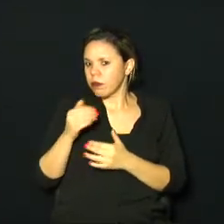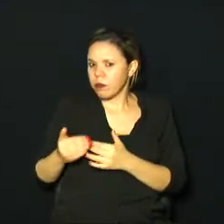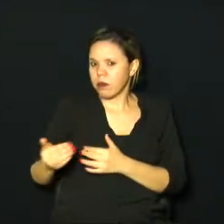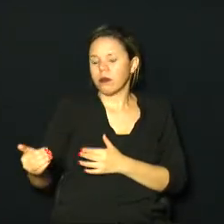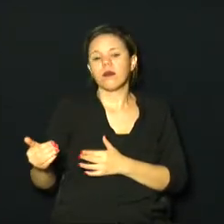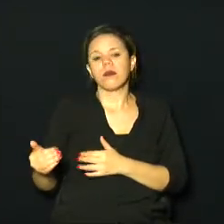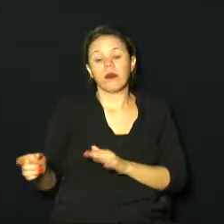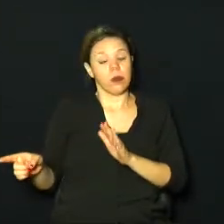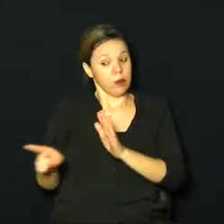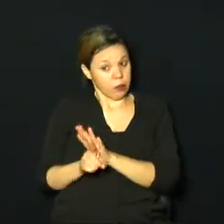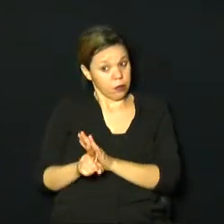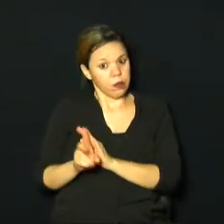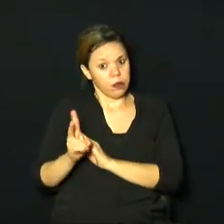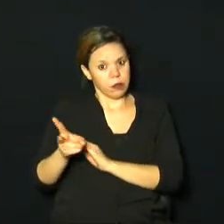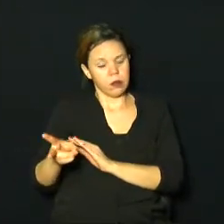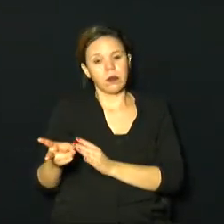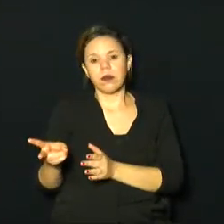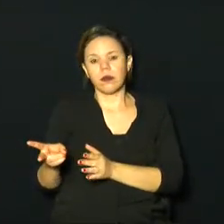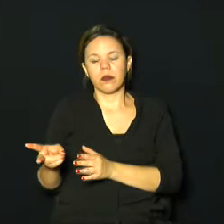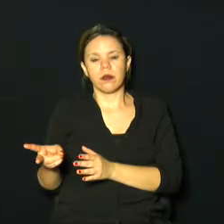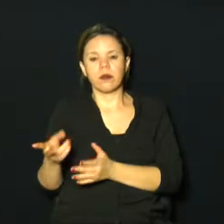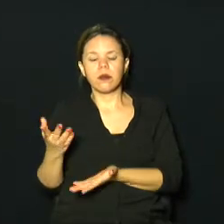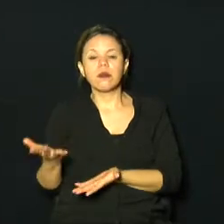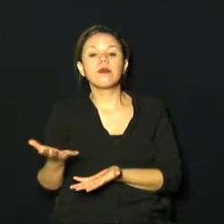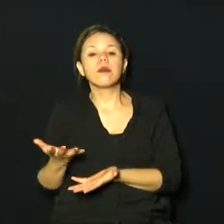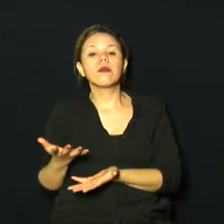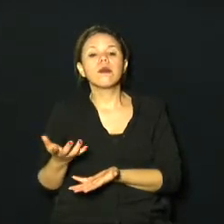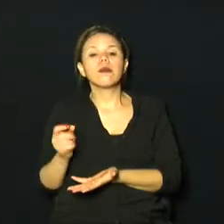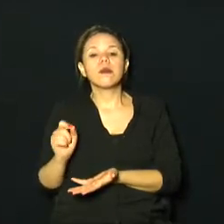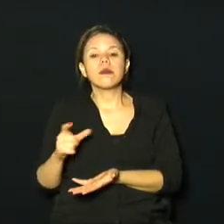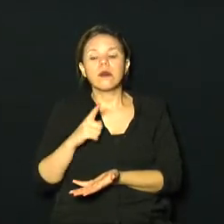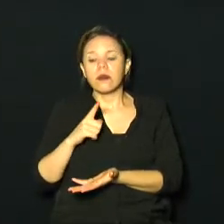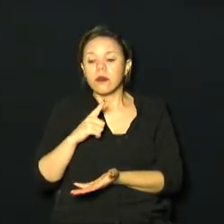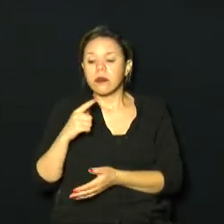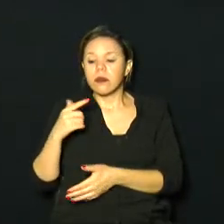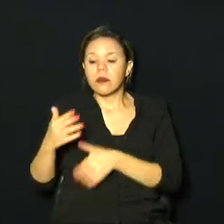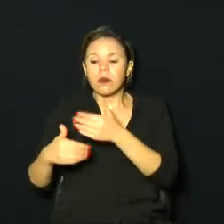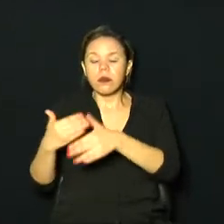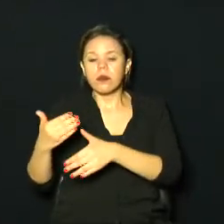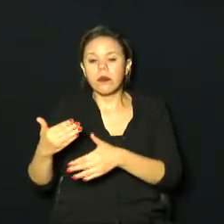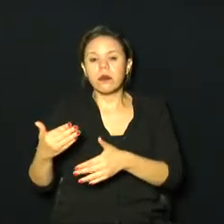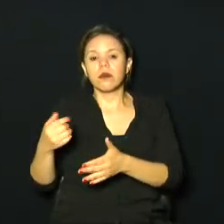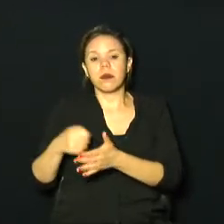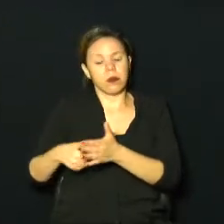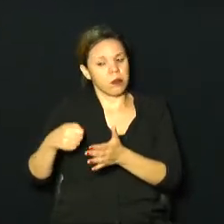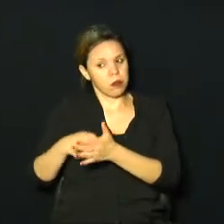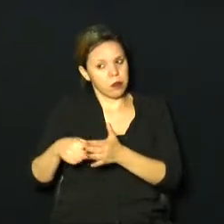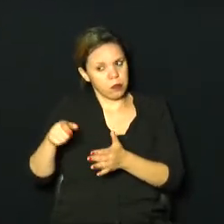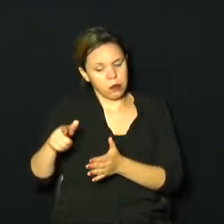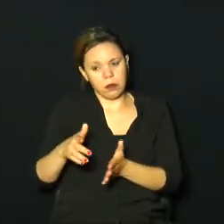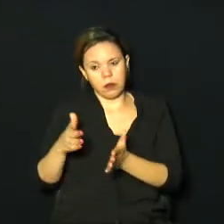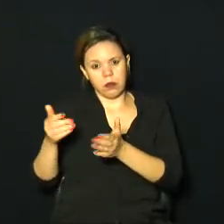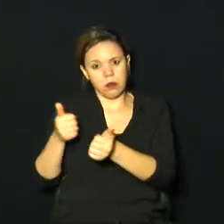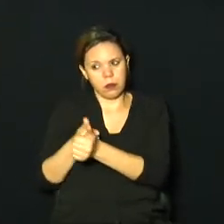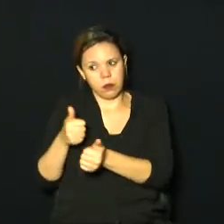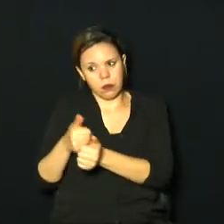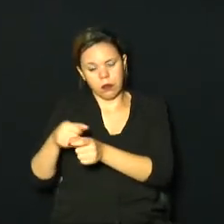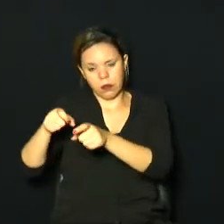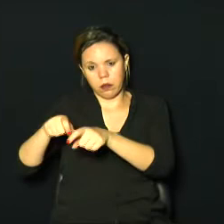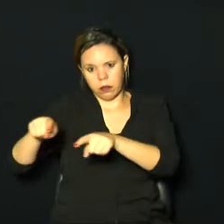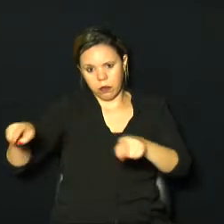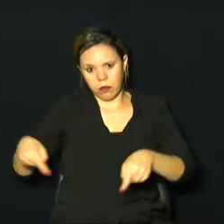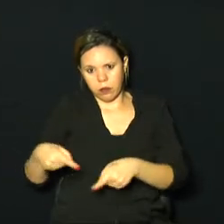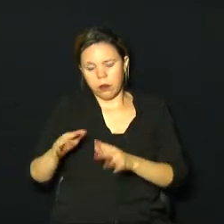e o proprietário aceita inclusive, que enquanto tivesse desenvolvendo essa política pública do loteamento na área ao lado, as famílias